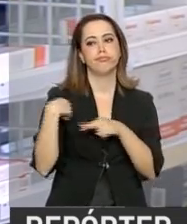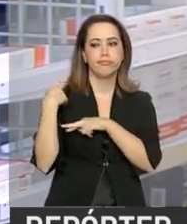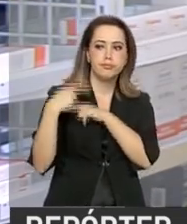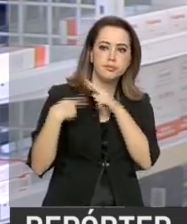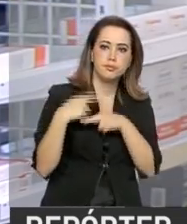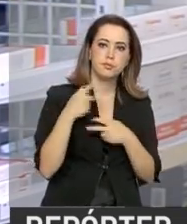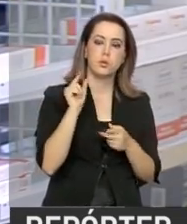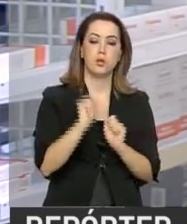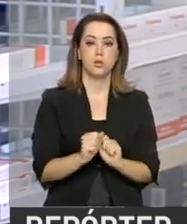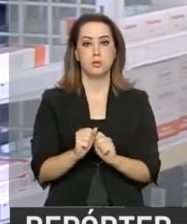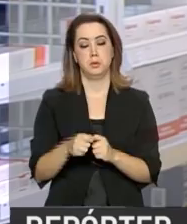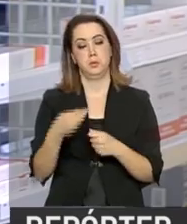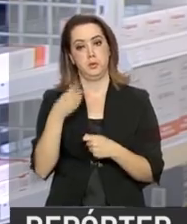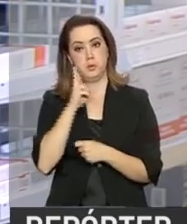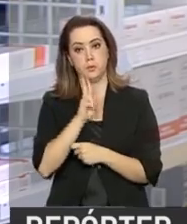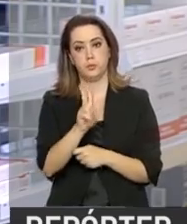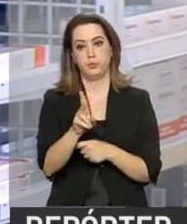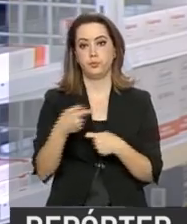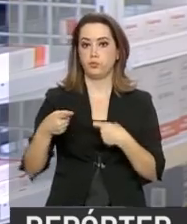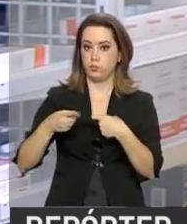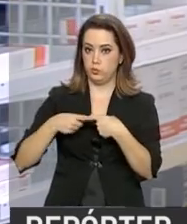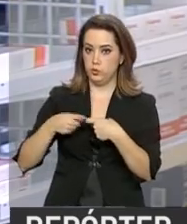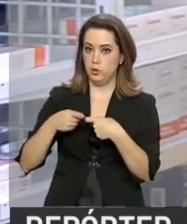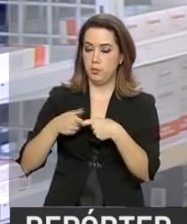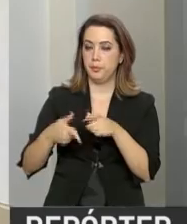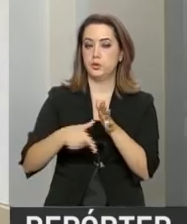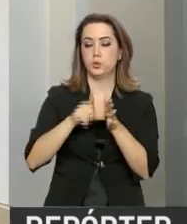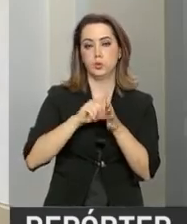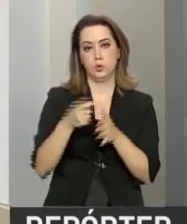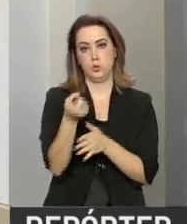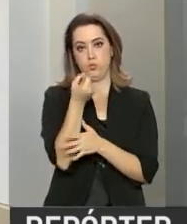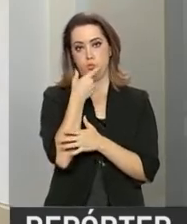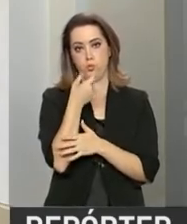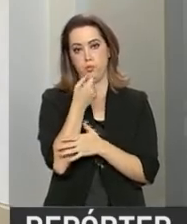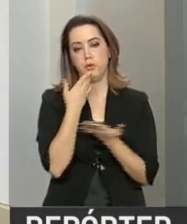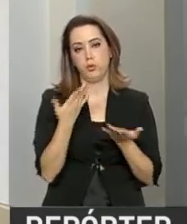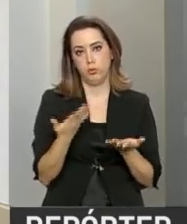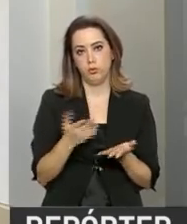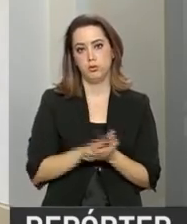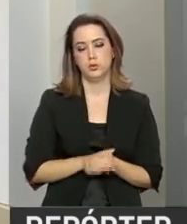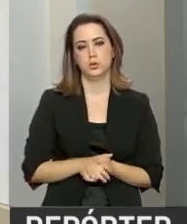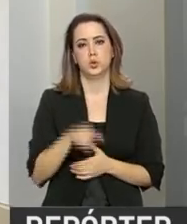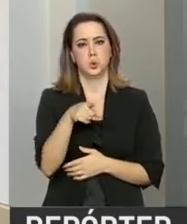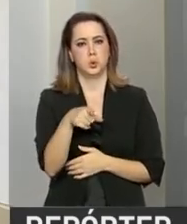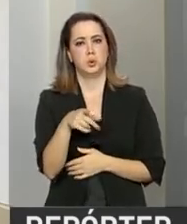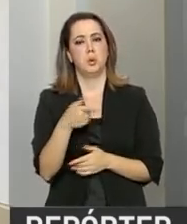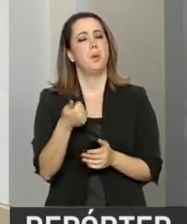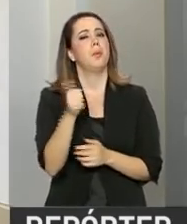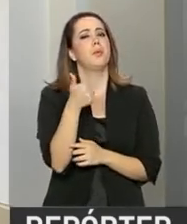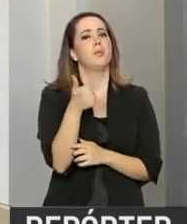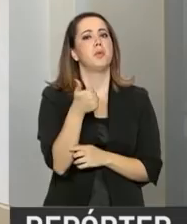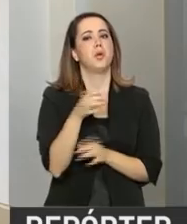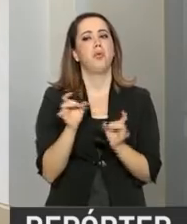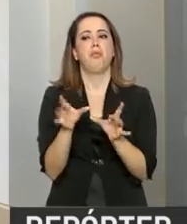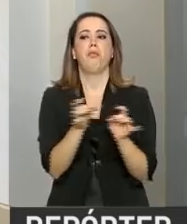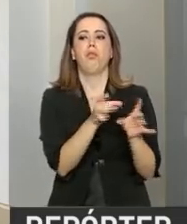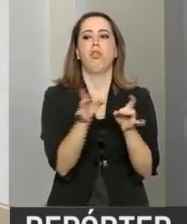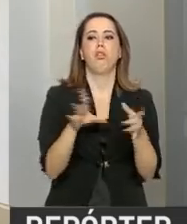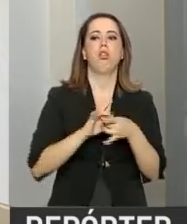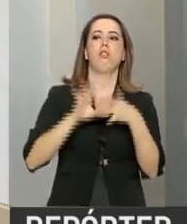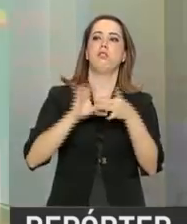avaliados pelo médico antes da indicação da pílula o primeiro ponto não deveria ser vendido indiscriminadamente